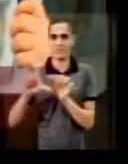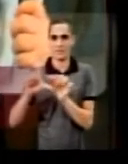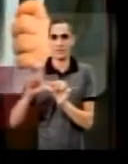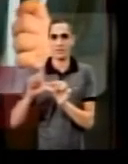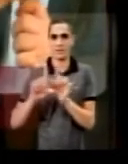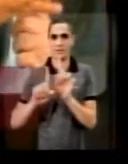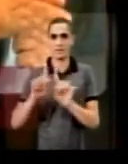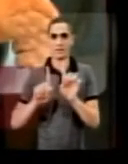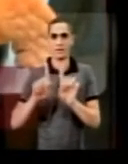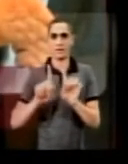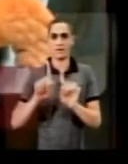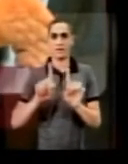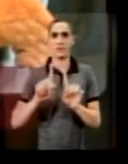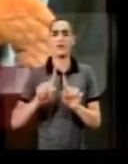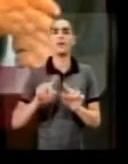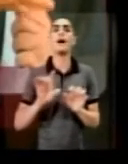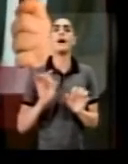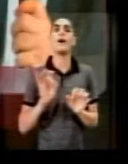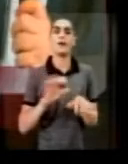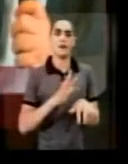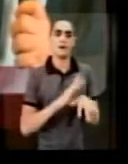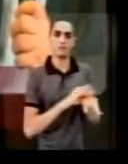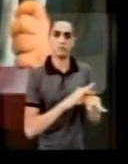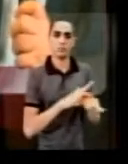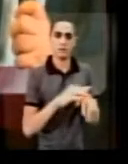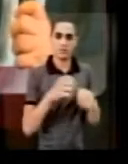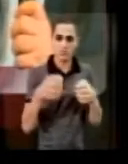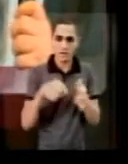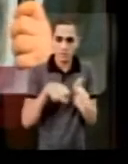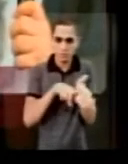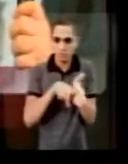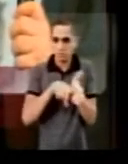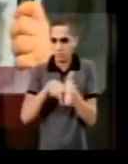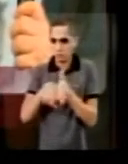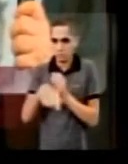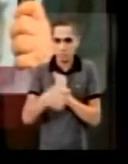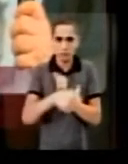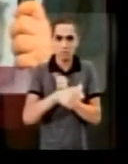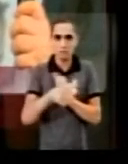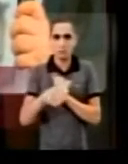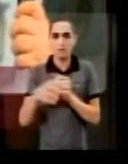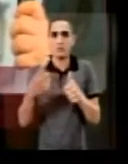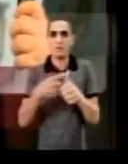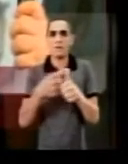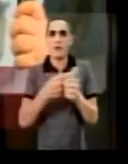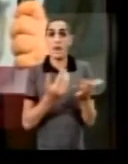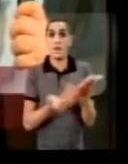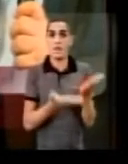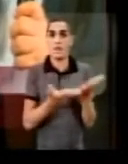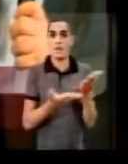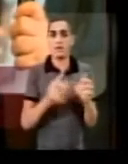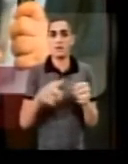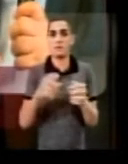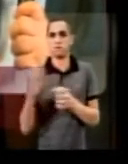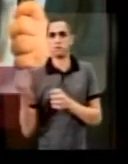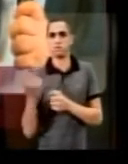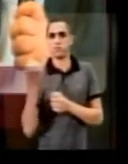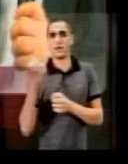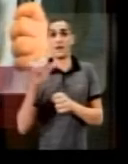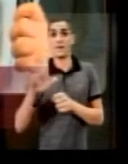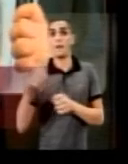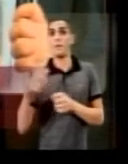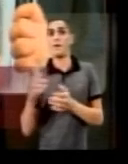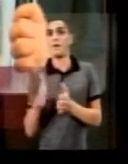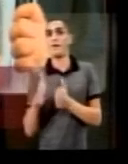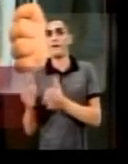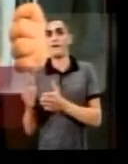analisado. Primeiro leve, depois grave, e depois nós temos os óbitos, que são consequências